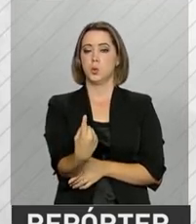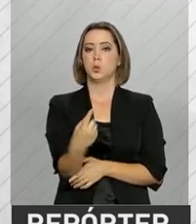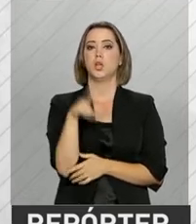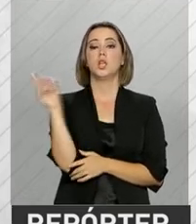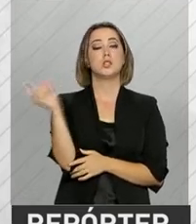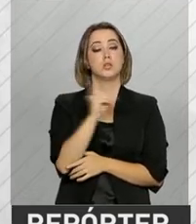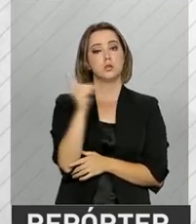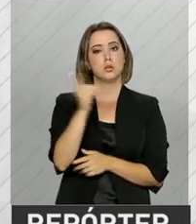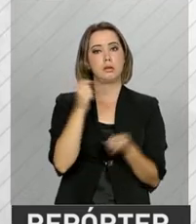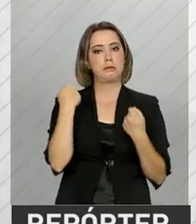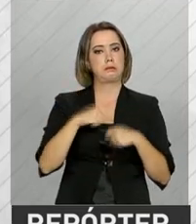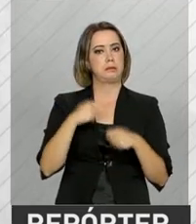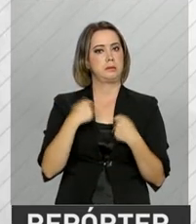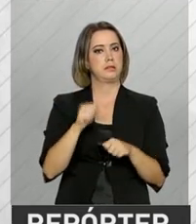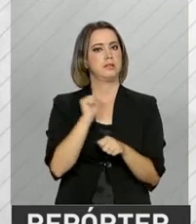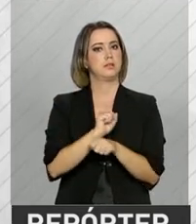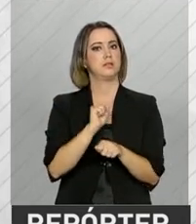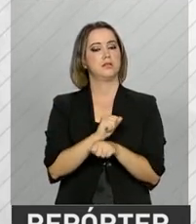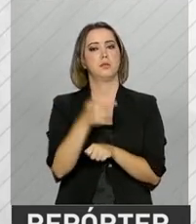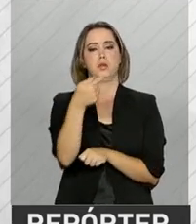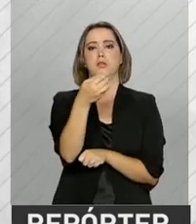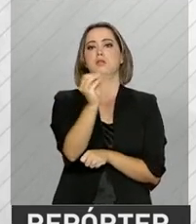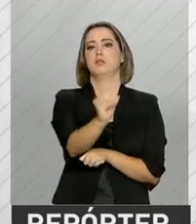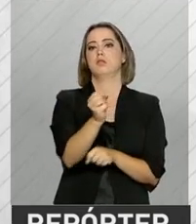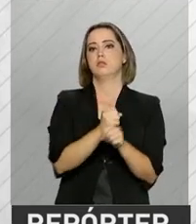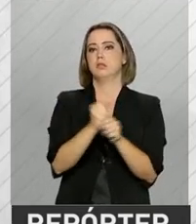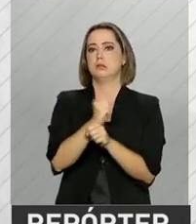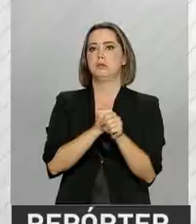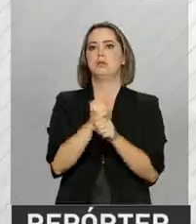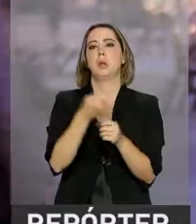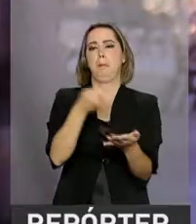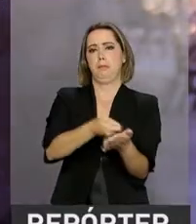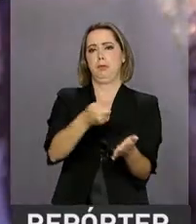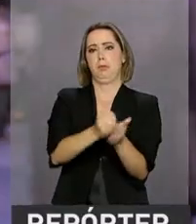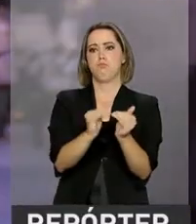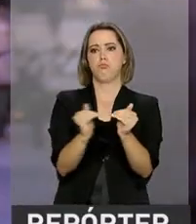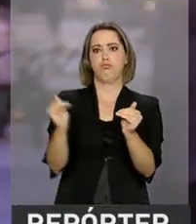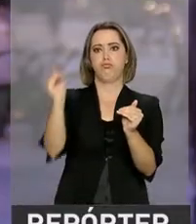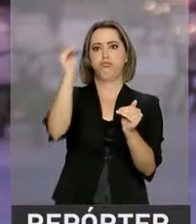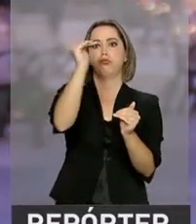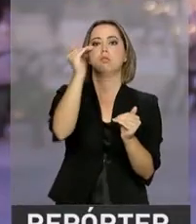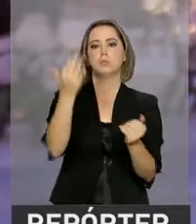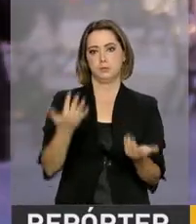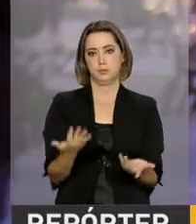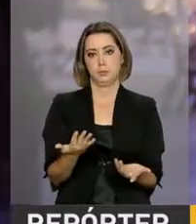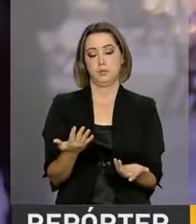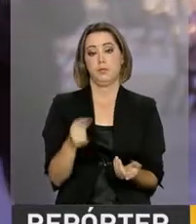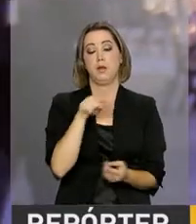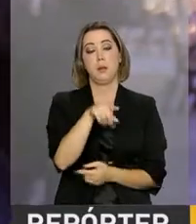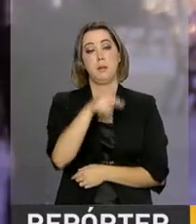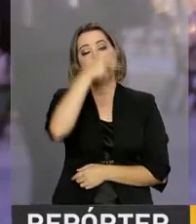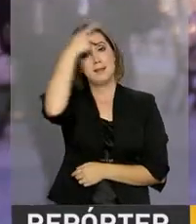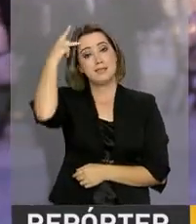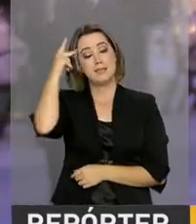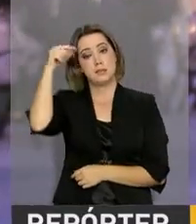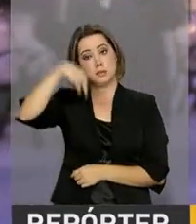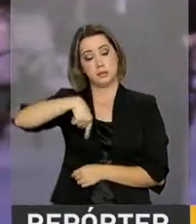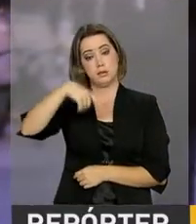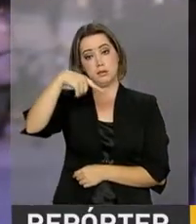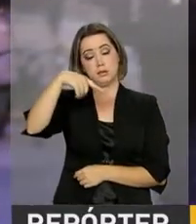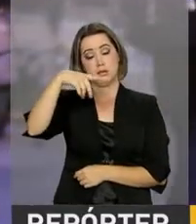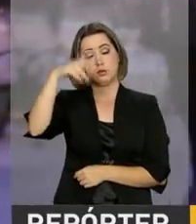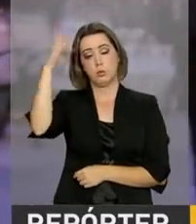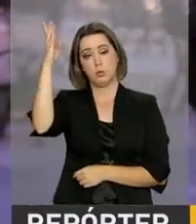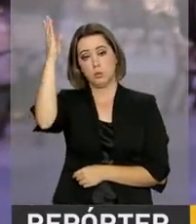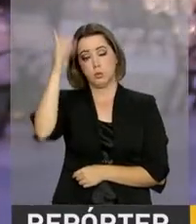os 70 anos e ter contribuído entre as faixas mais altas. Mas os americanos acreditam que esses valores não são o suficiente